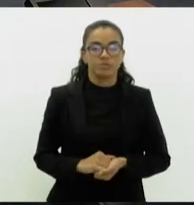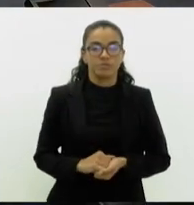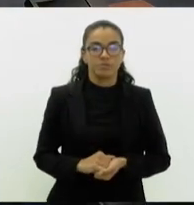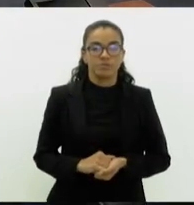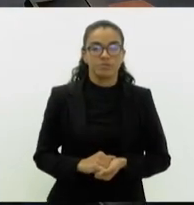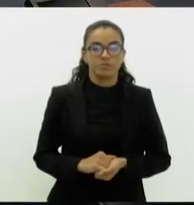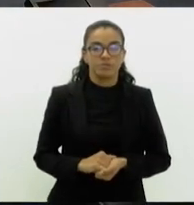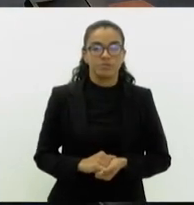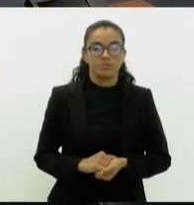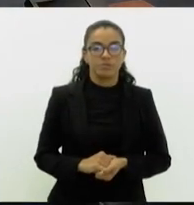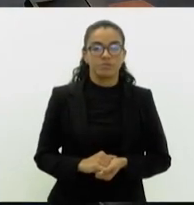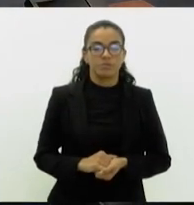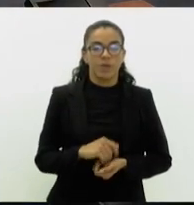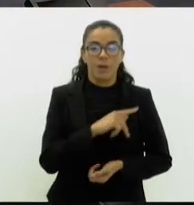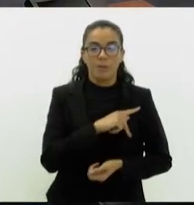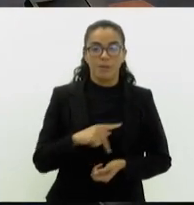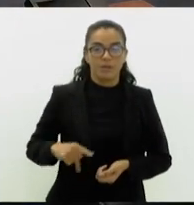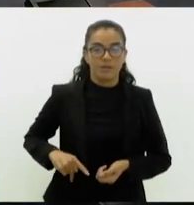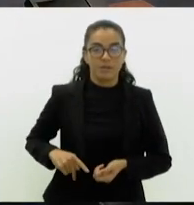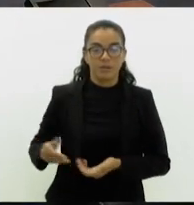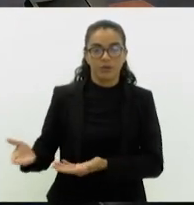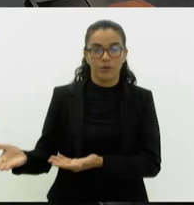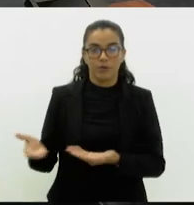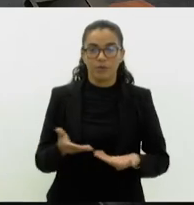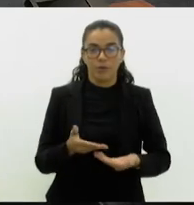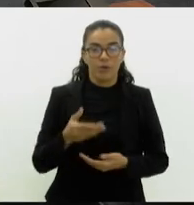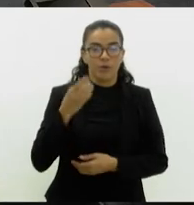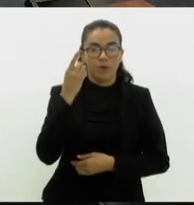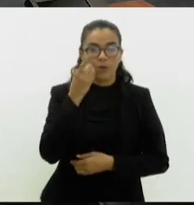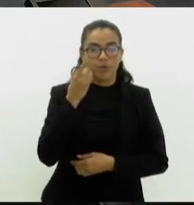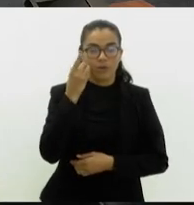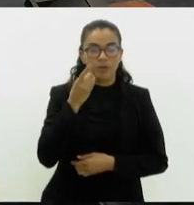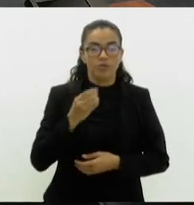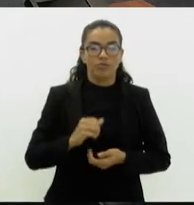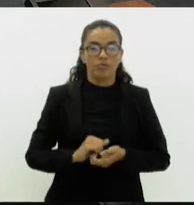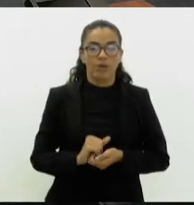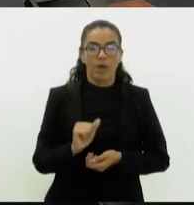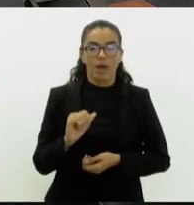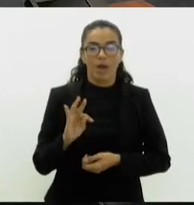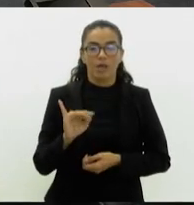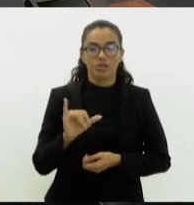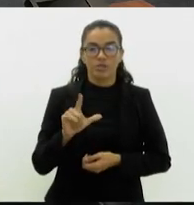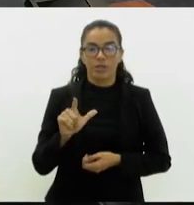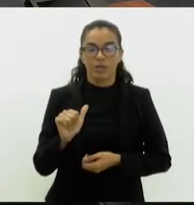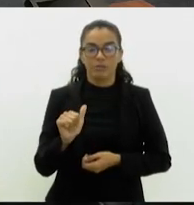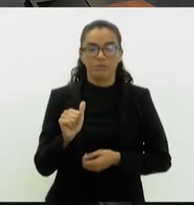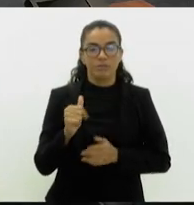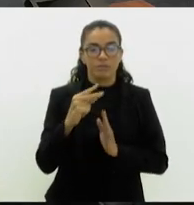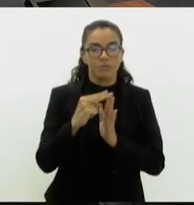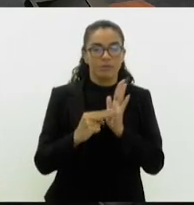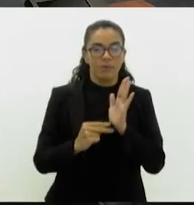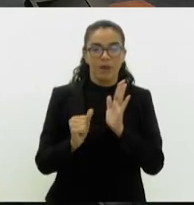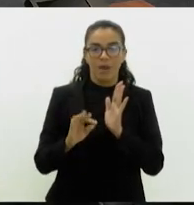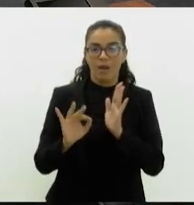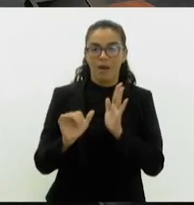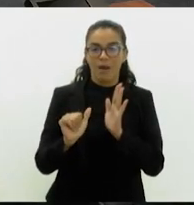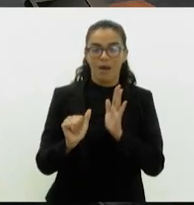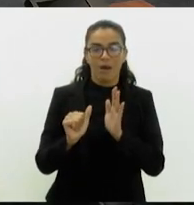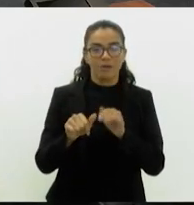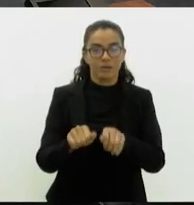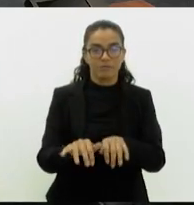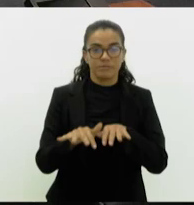sessão a presidência convida o Nobre Deputado Atila Nunes para fazer a leitura da ata da